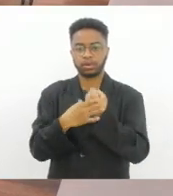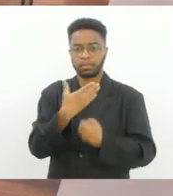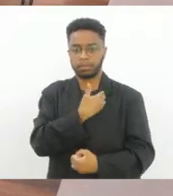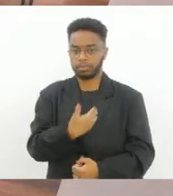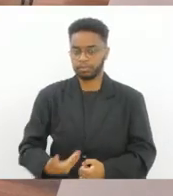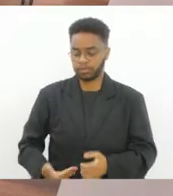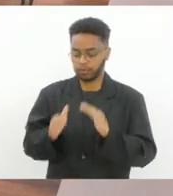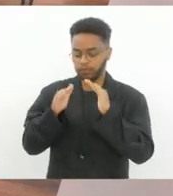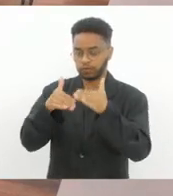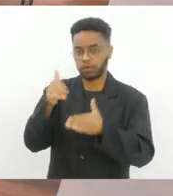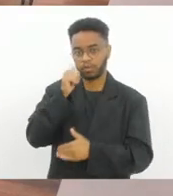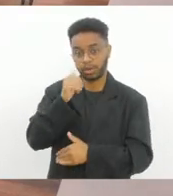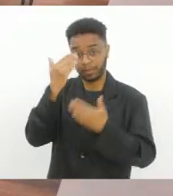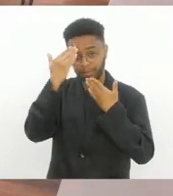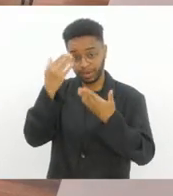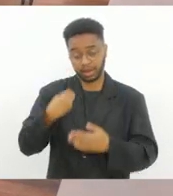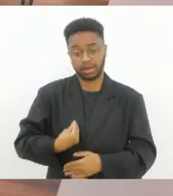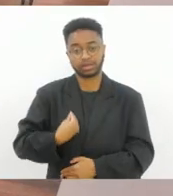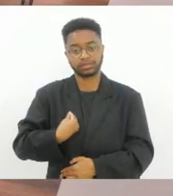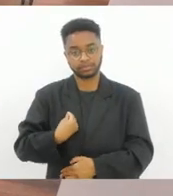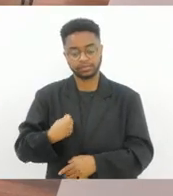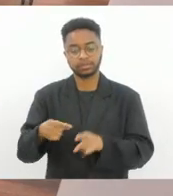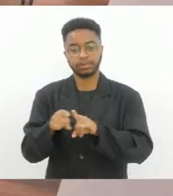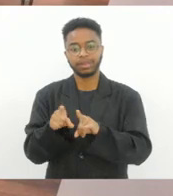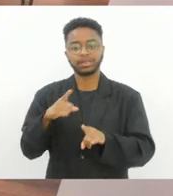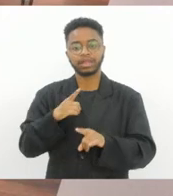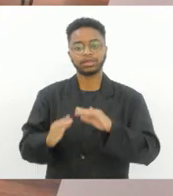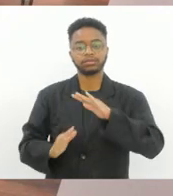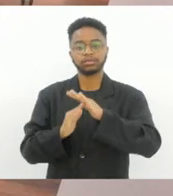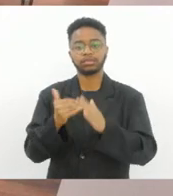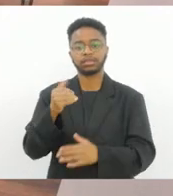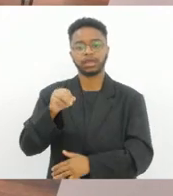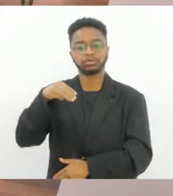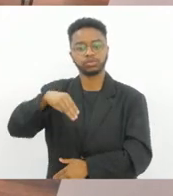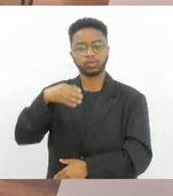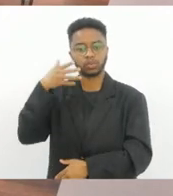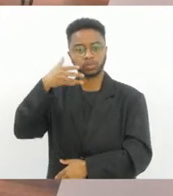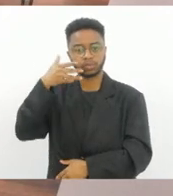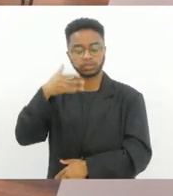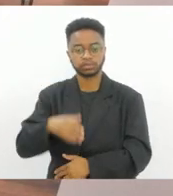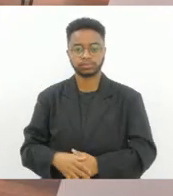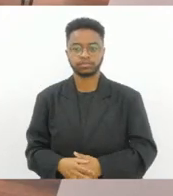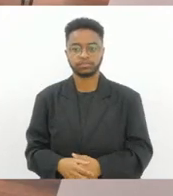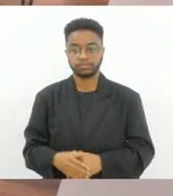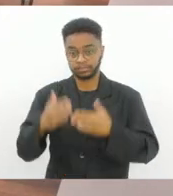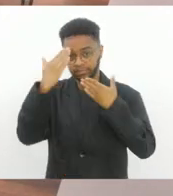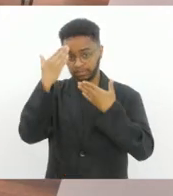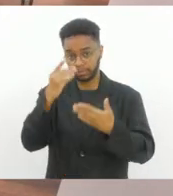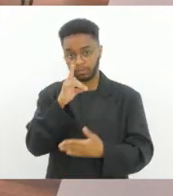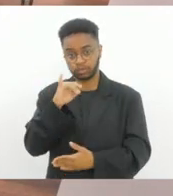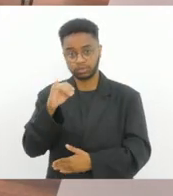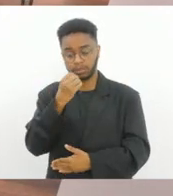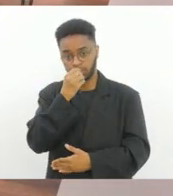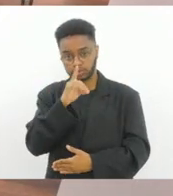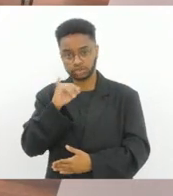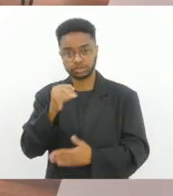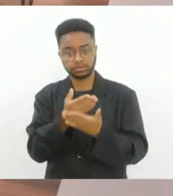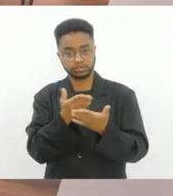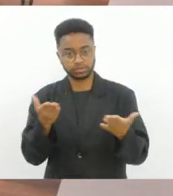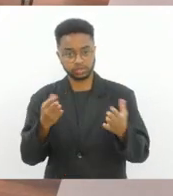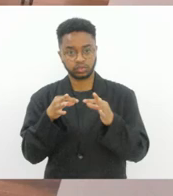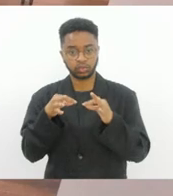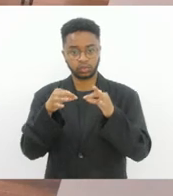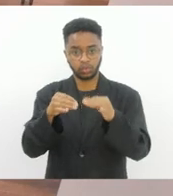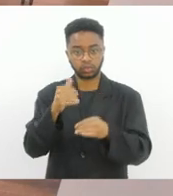obrigada, Elisângela, pela sua presença. A senhora dispõe de 10 minutos. Obrigada, bom dia a todas, bom dia a